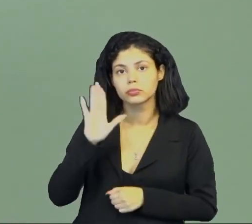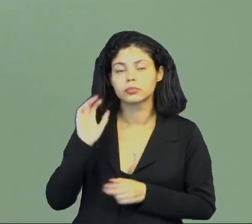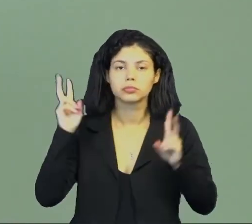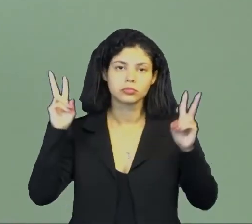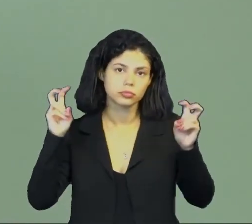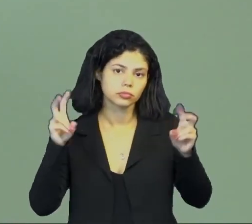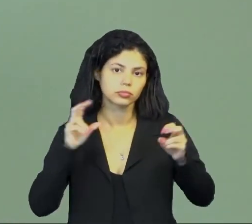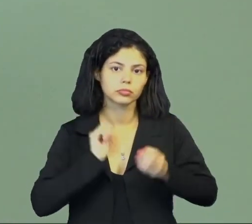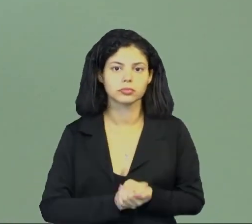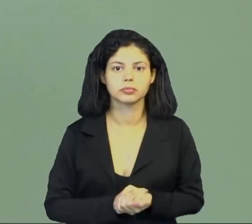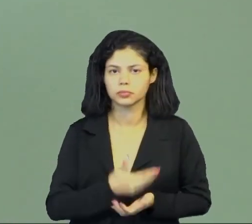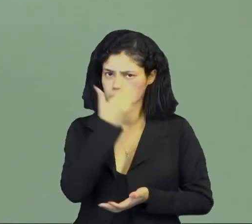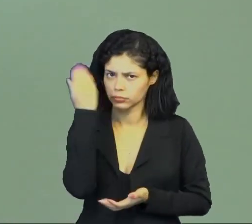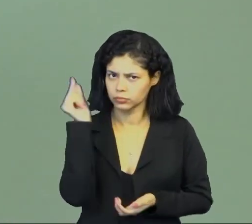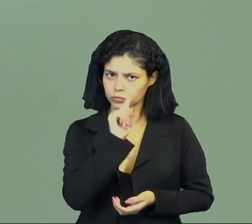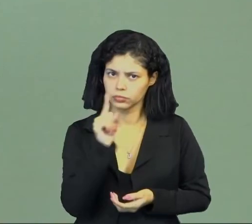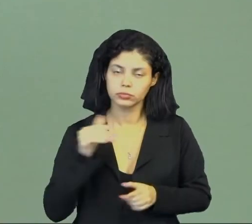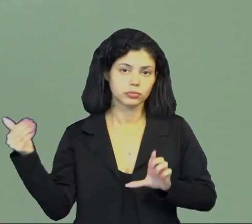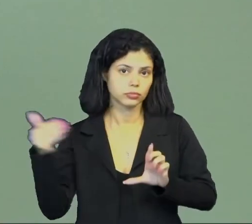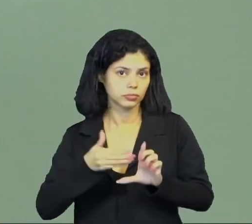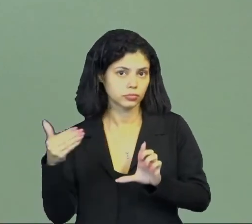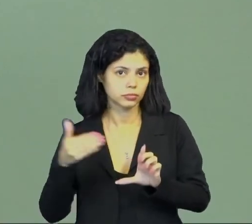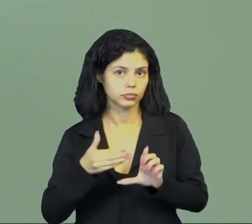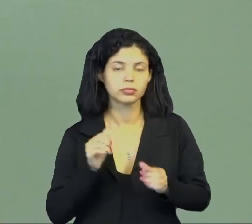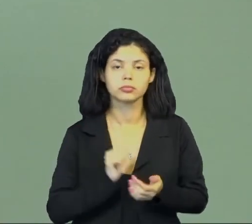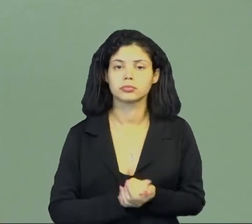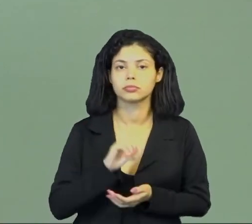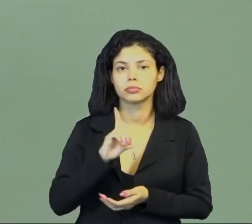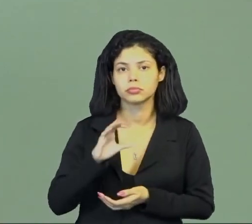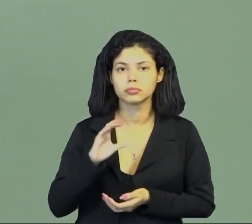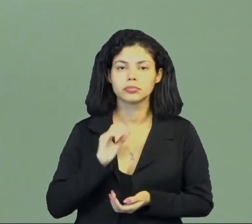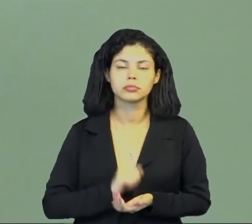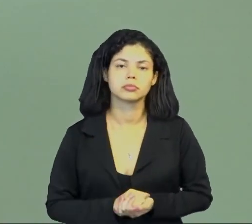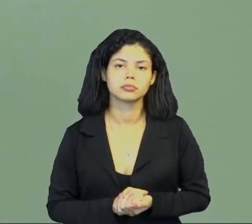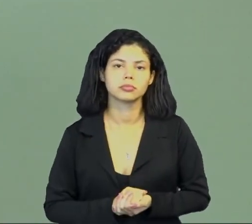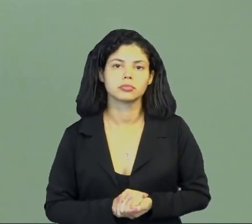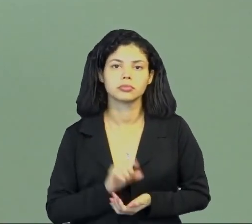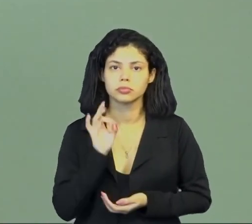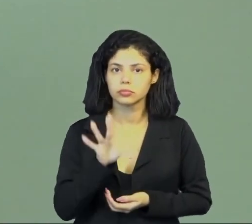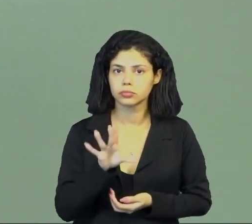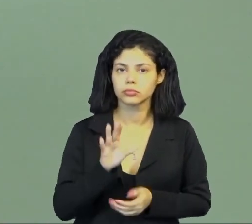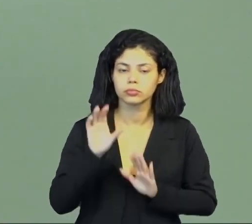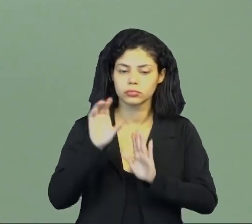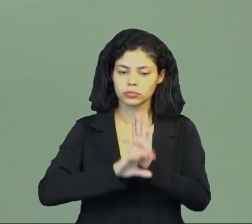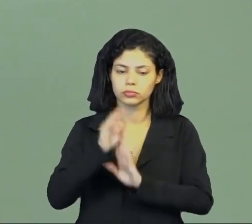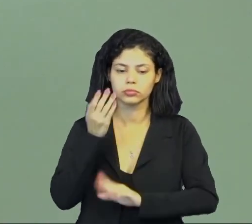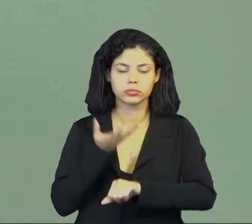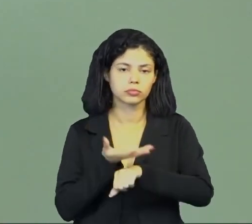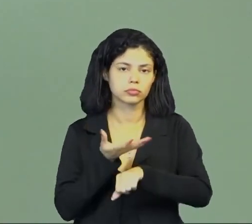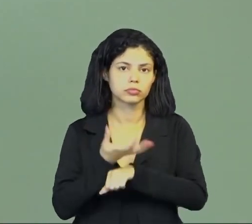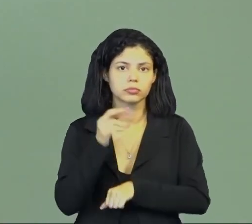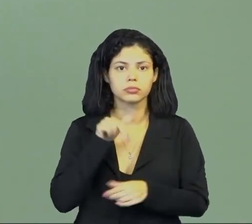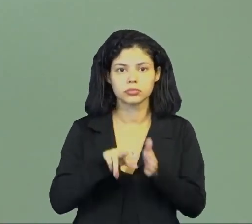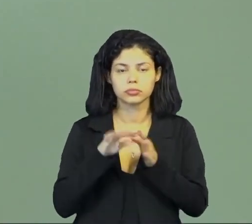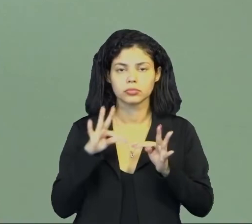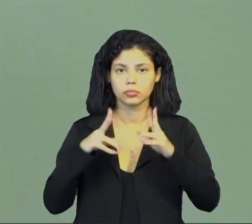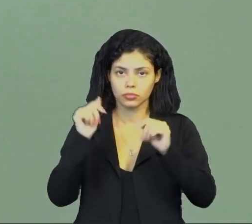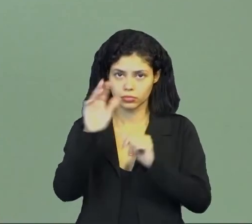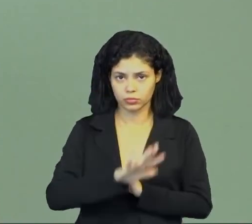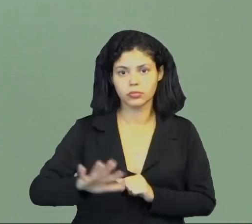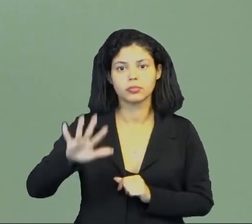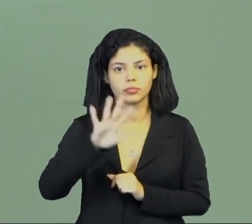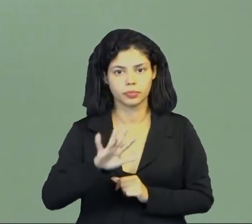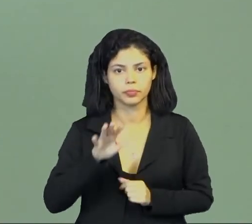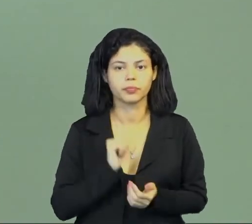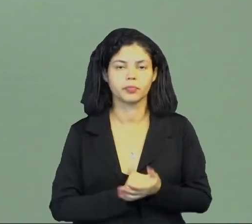esse assunto. Não esqueçam de acessar a plataforma Eduque, não só no conteúdo de biologia, mas em todos os